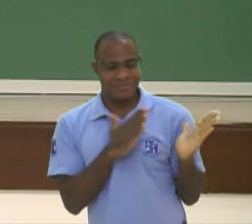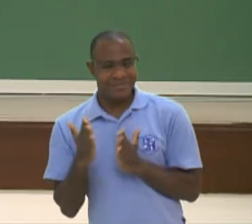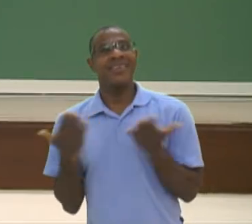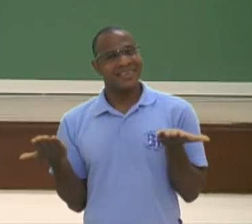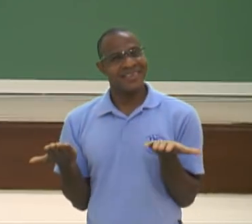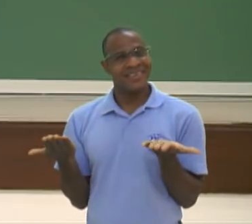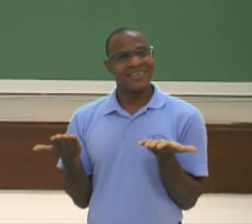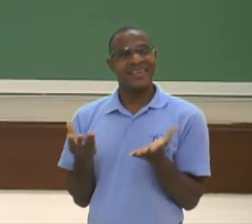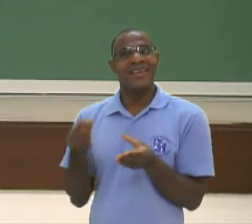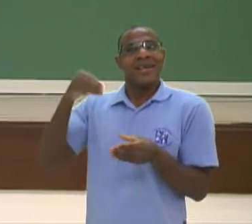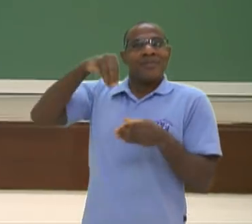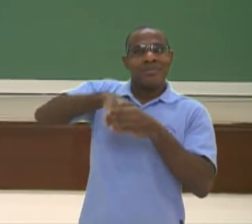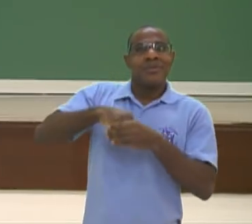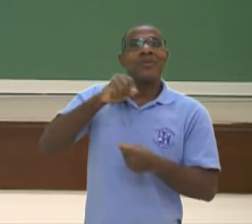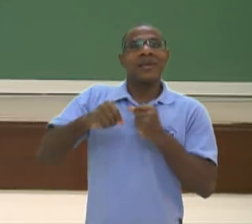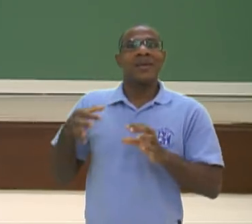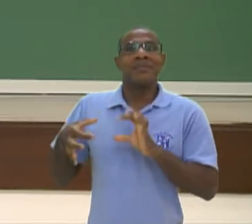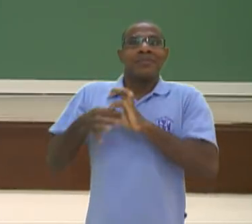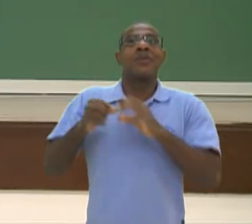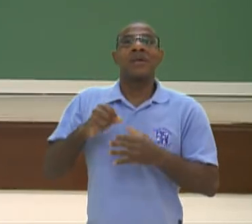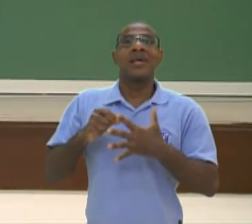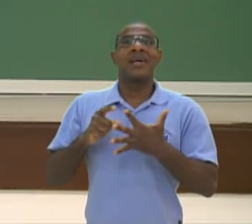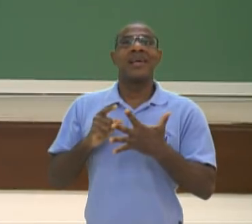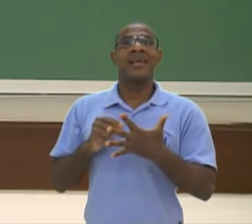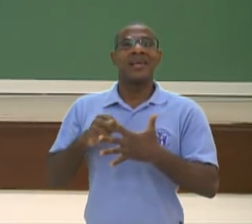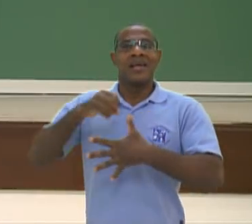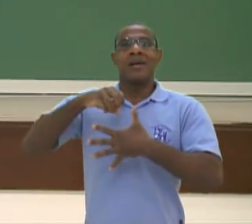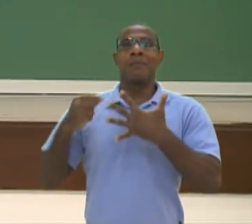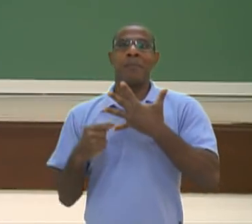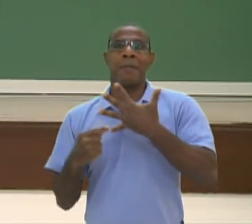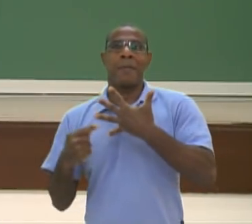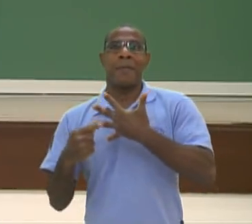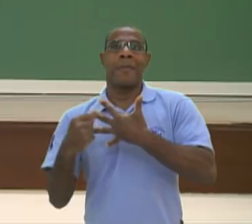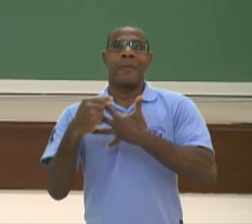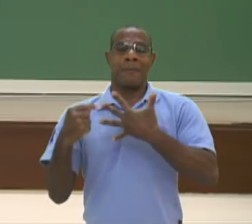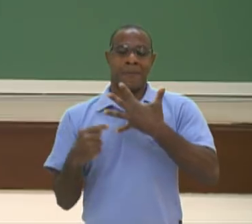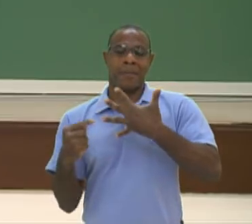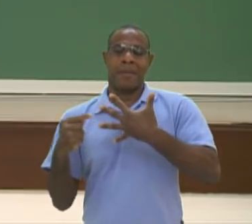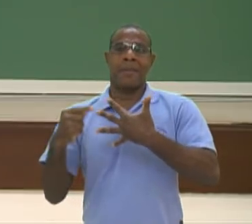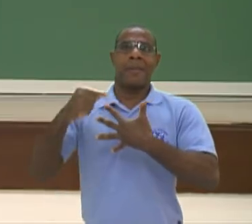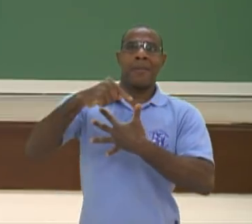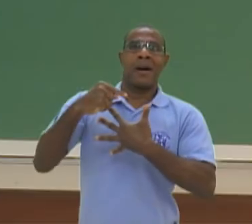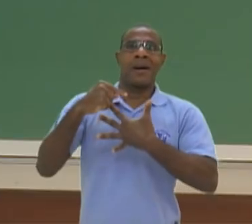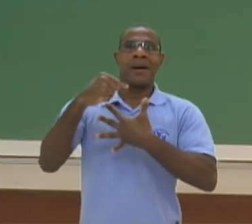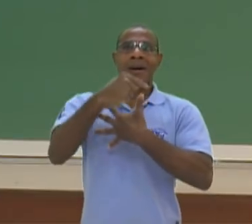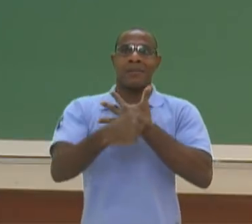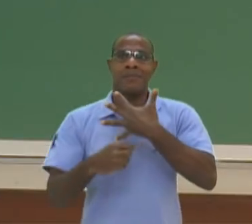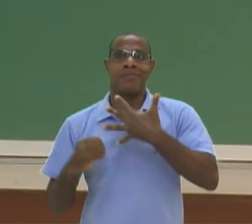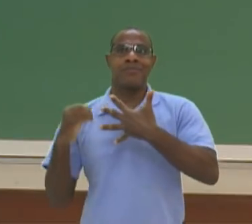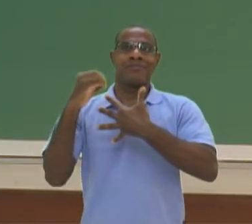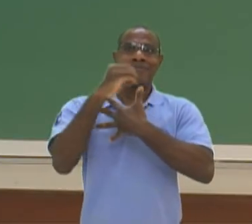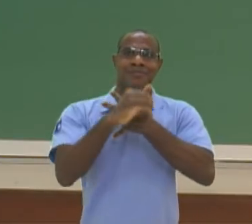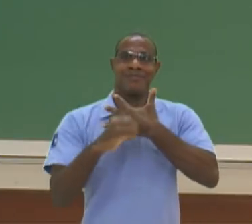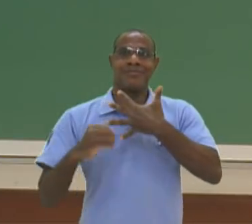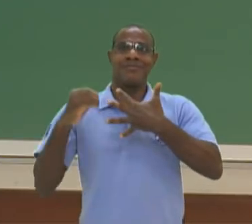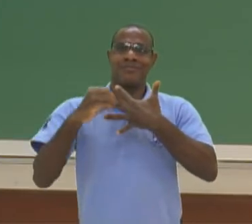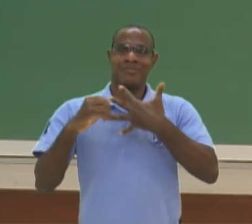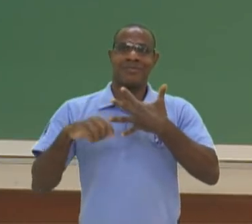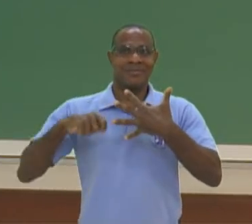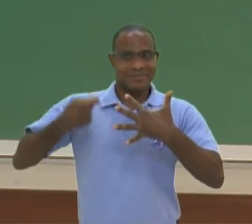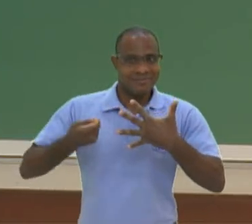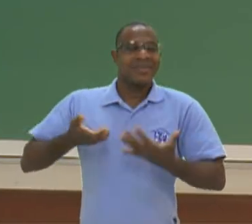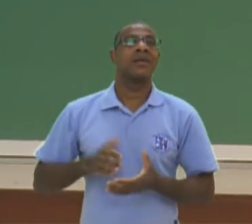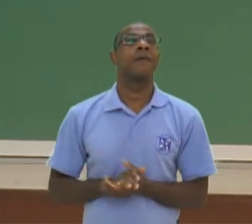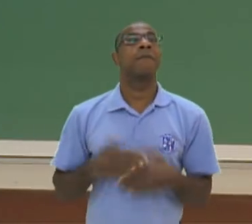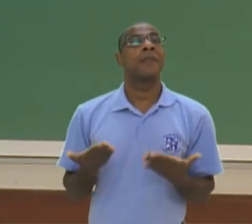aulas são relacionadas com o sistema endócrino, tá? Então, antes da gente dar